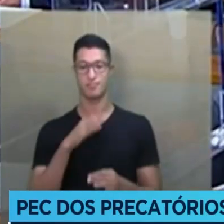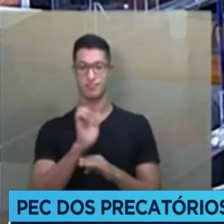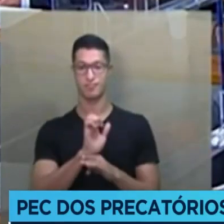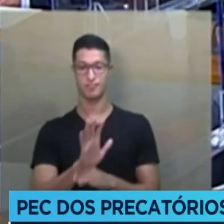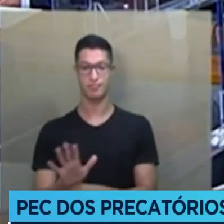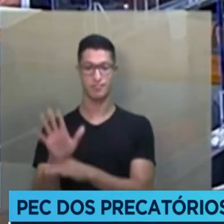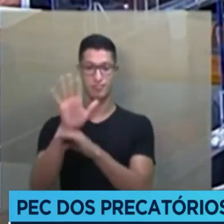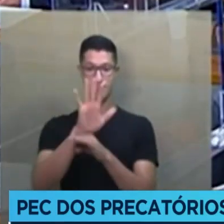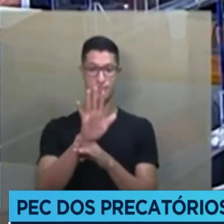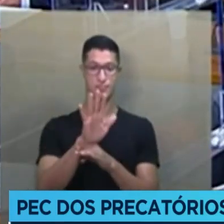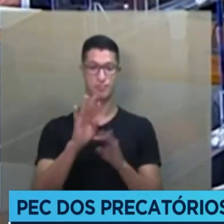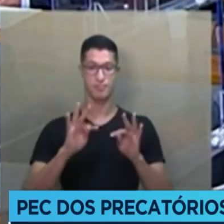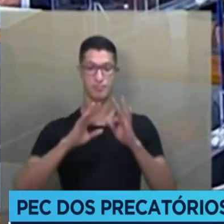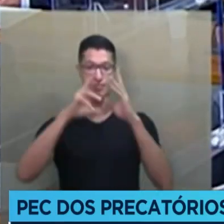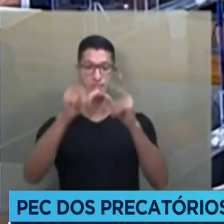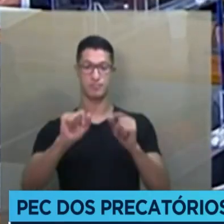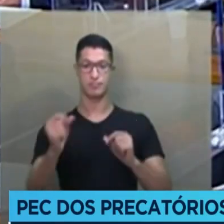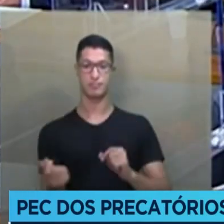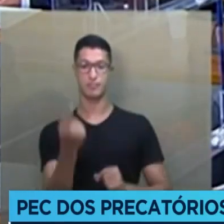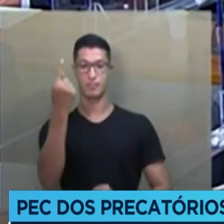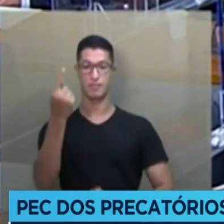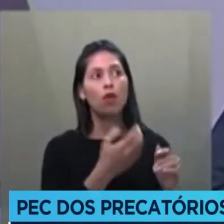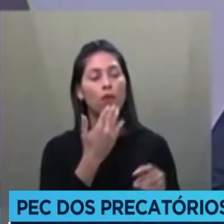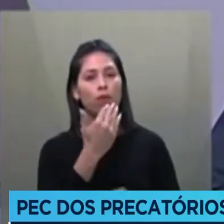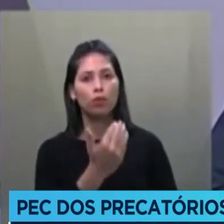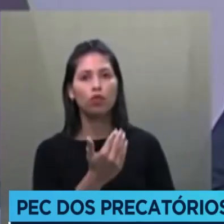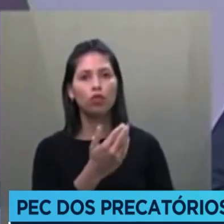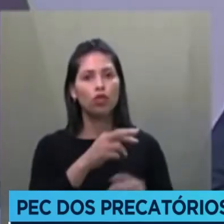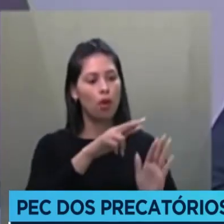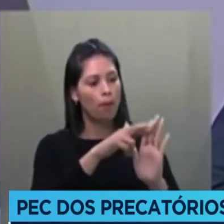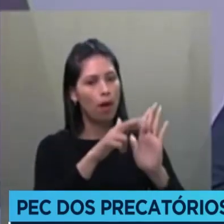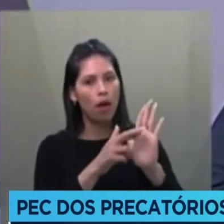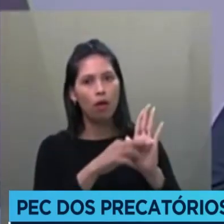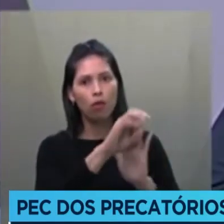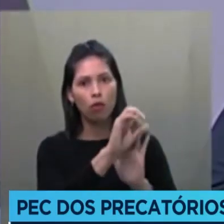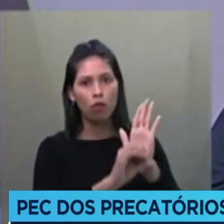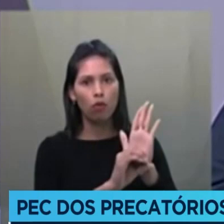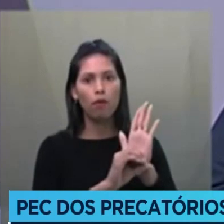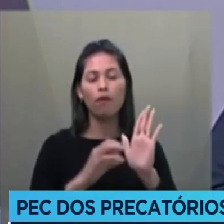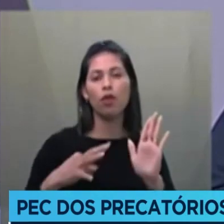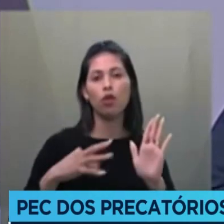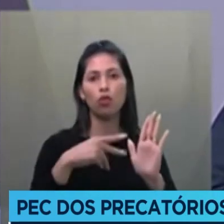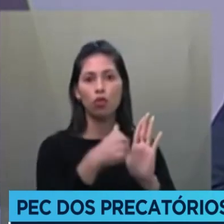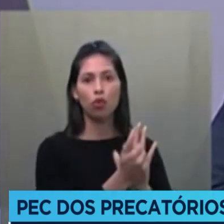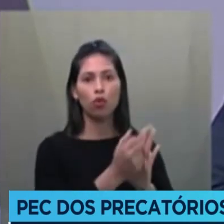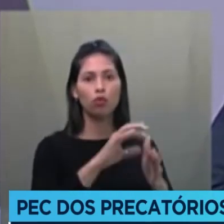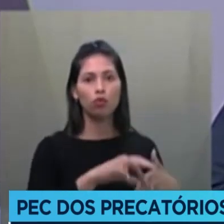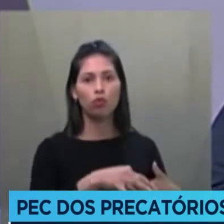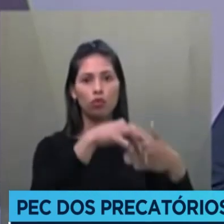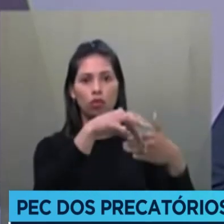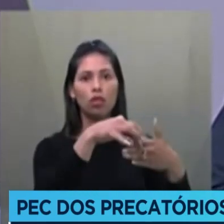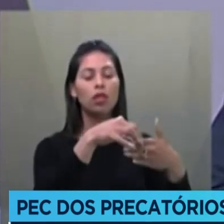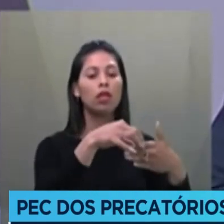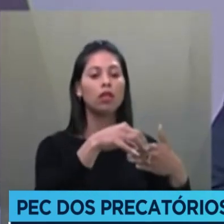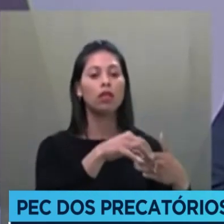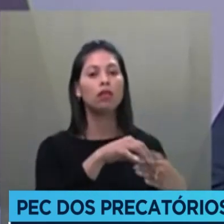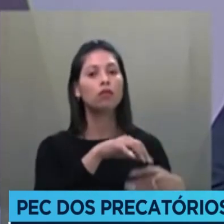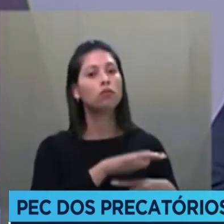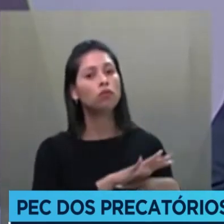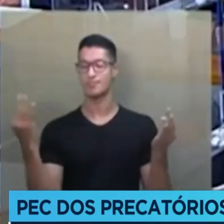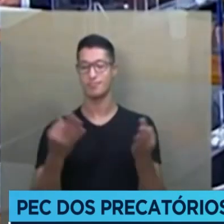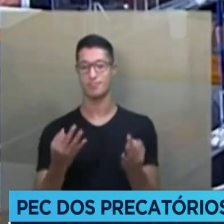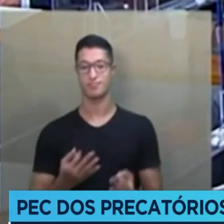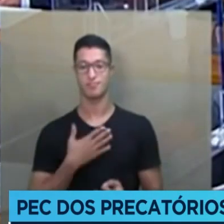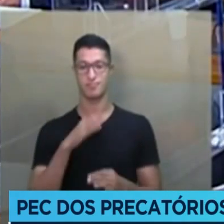relator Fernando Bezerra, o texto volta para a Câmara. Já que as alterações não foram aprovadas, essa PEC vai precisar da sanção do presidente